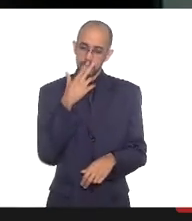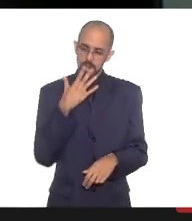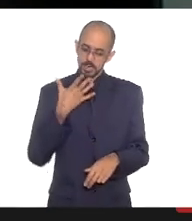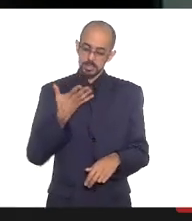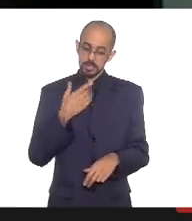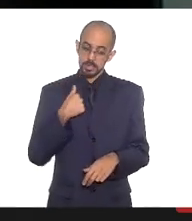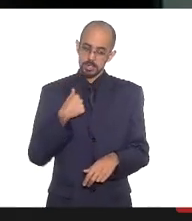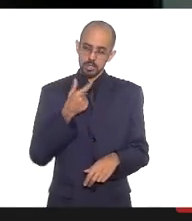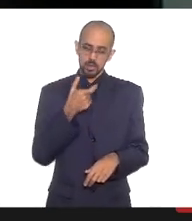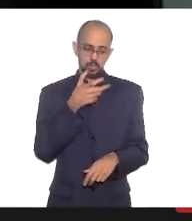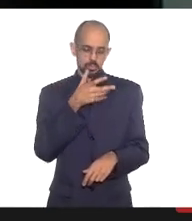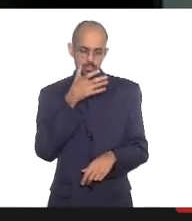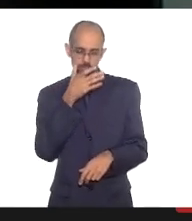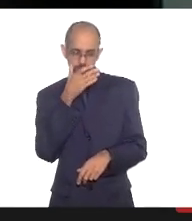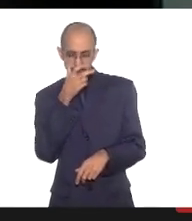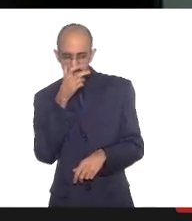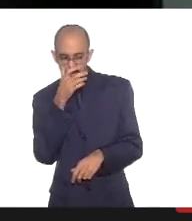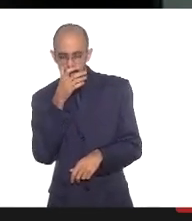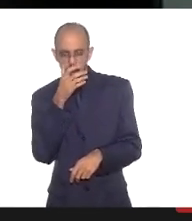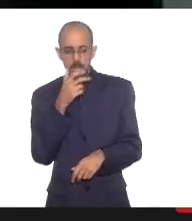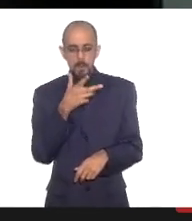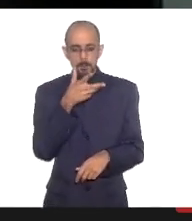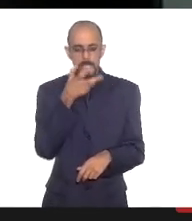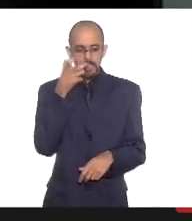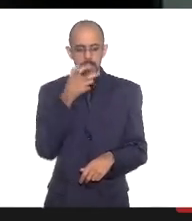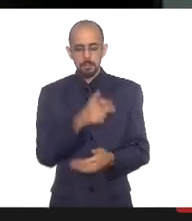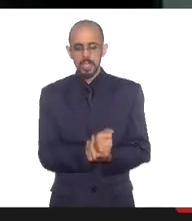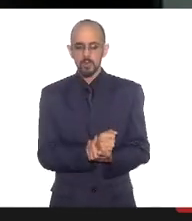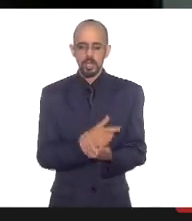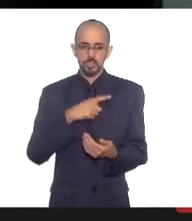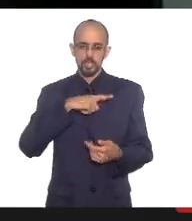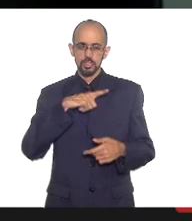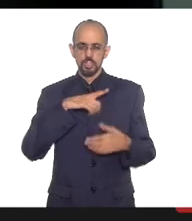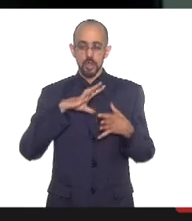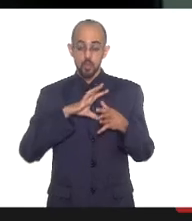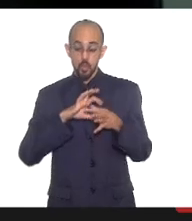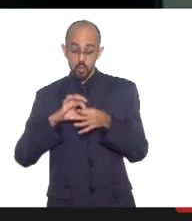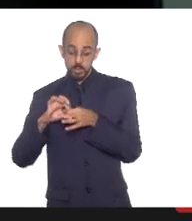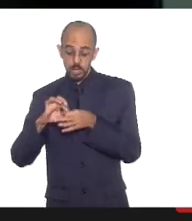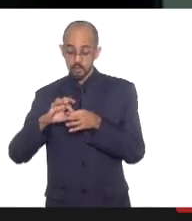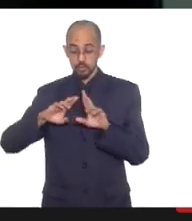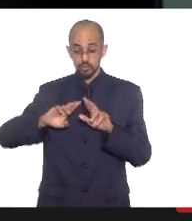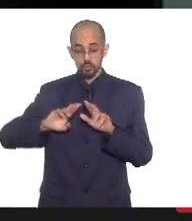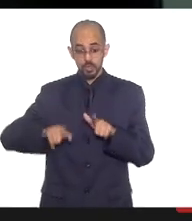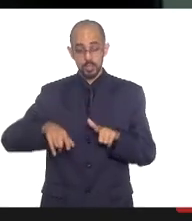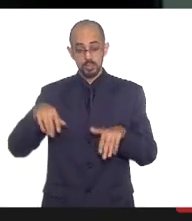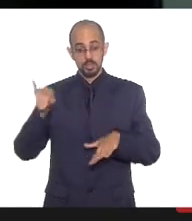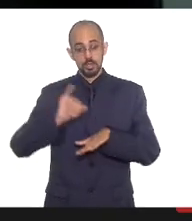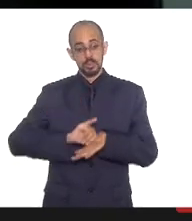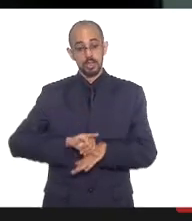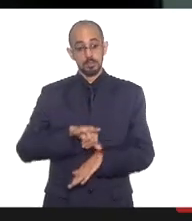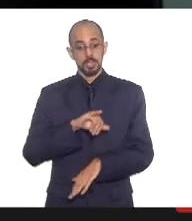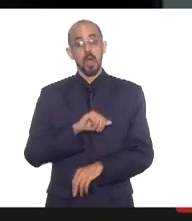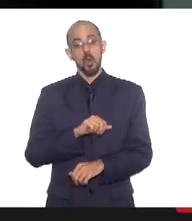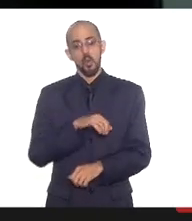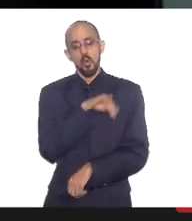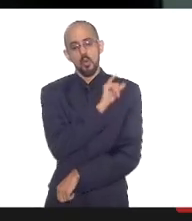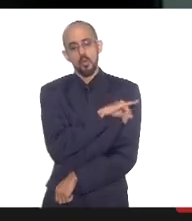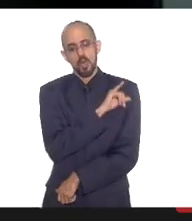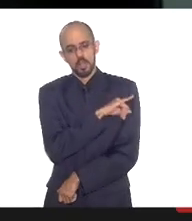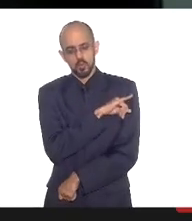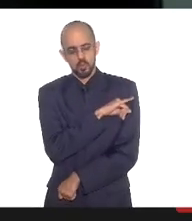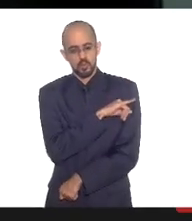observador a que a gente teria aí uma situação um pouco diferenciada que é da cidade do Rio de Janeiro